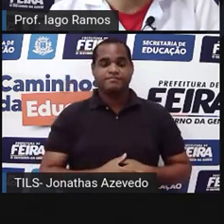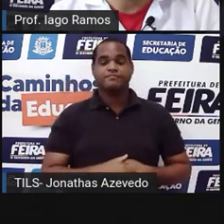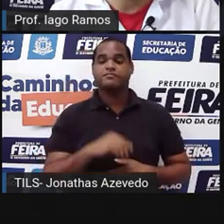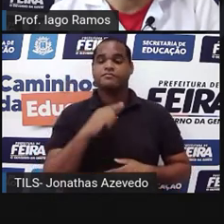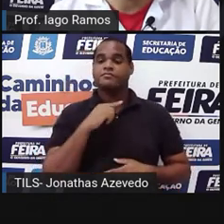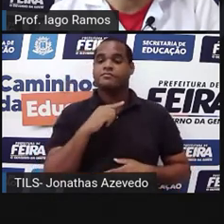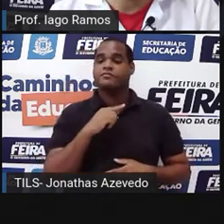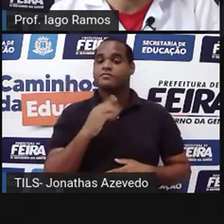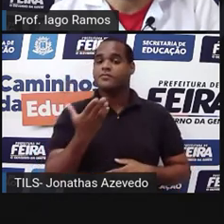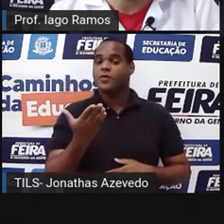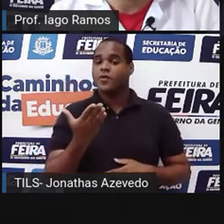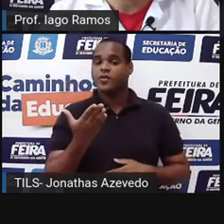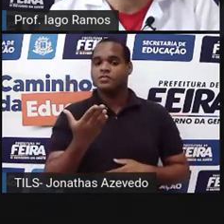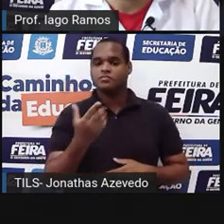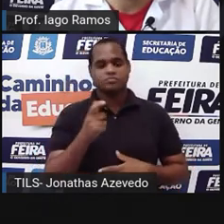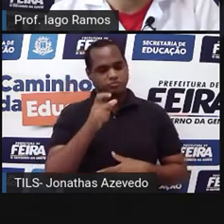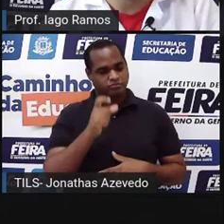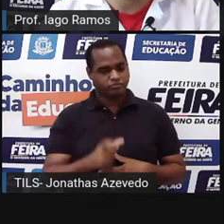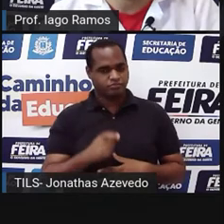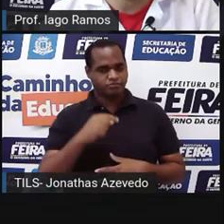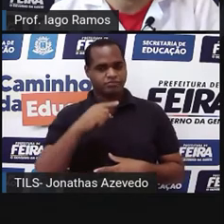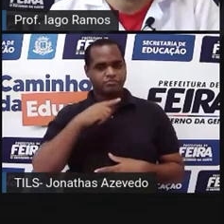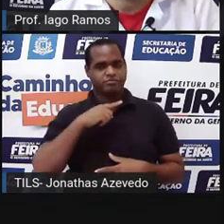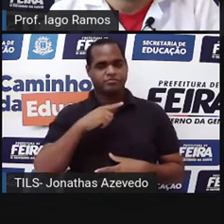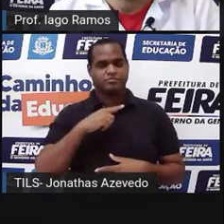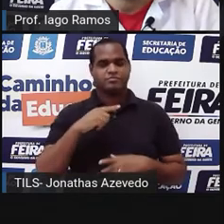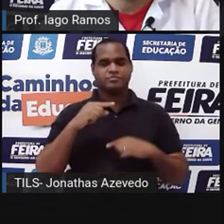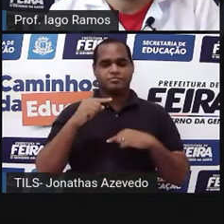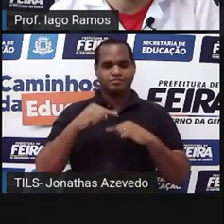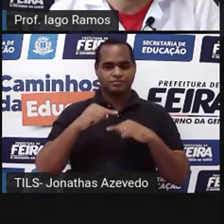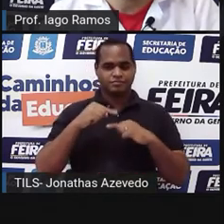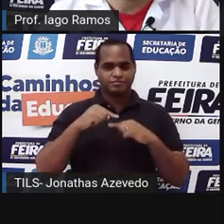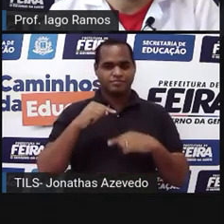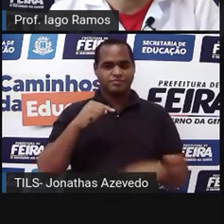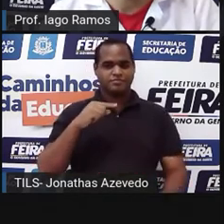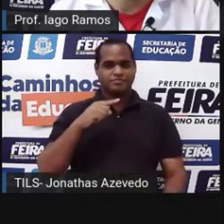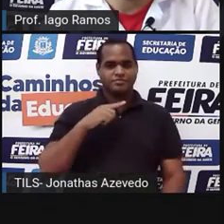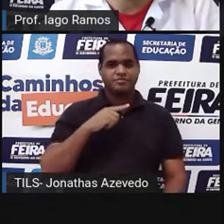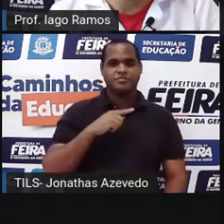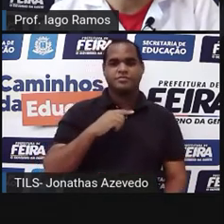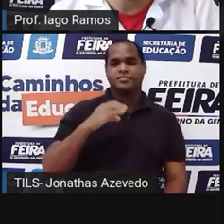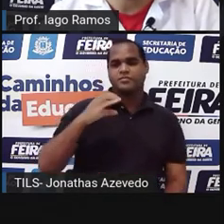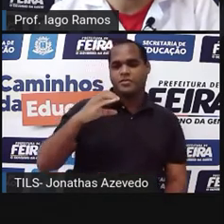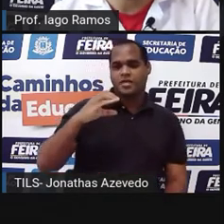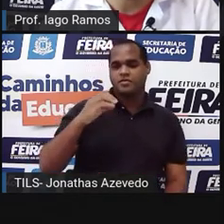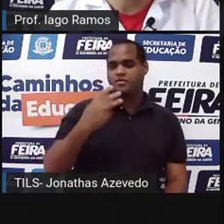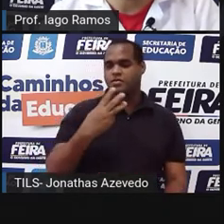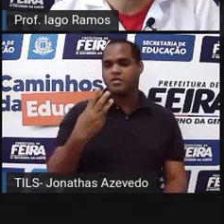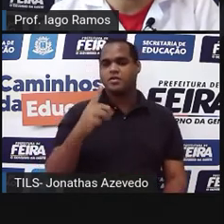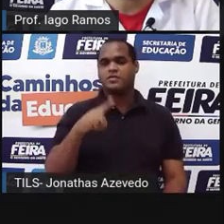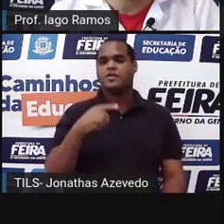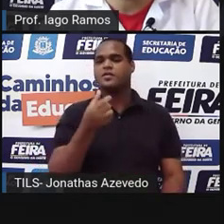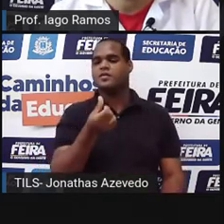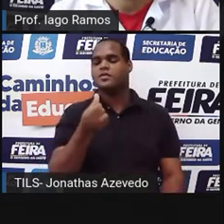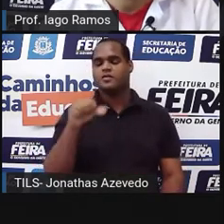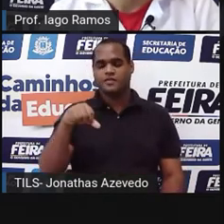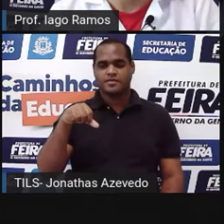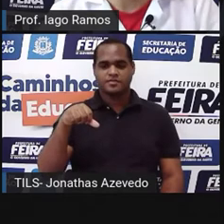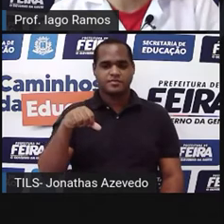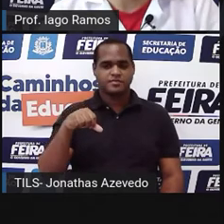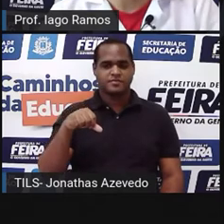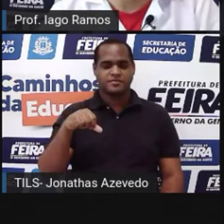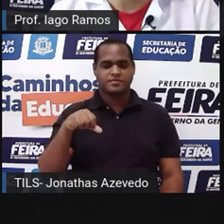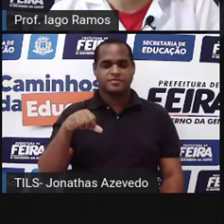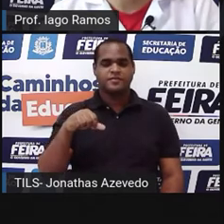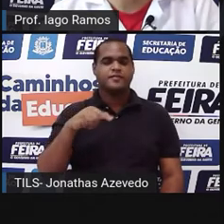Aqui no modelo, no triângulozinho menor, o ângulo formado no C, 33,69.